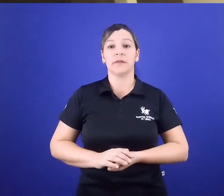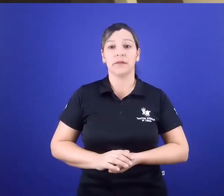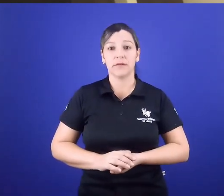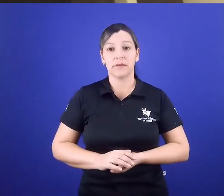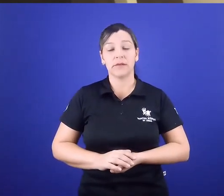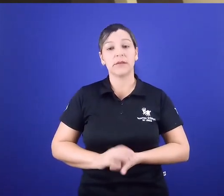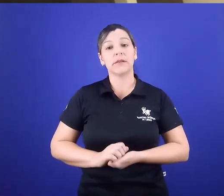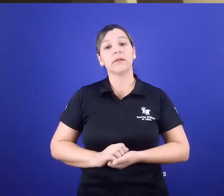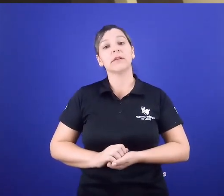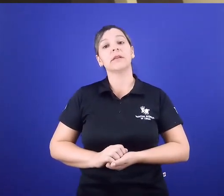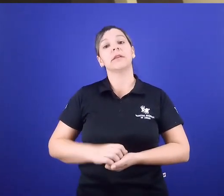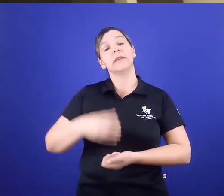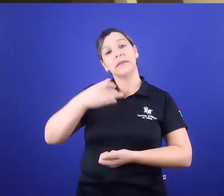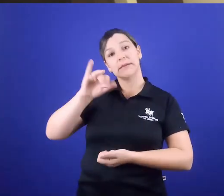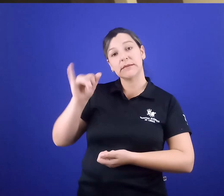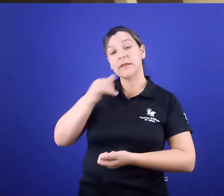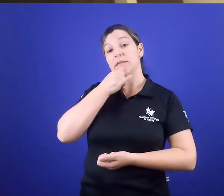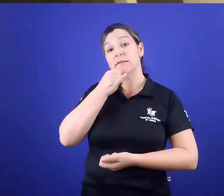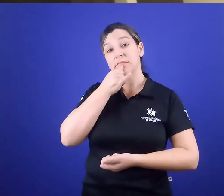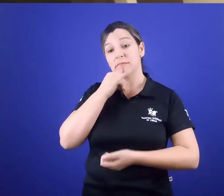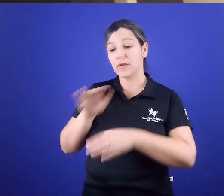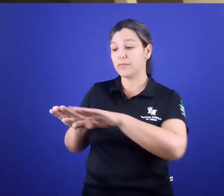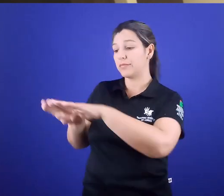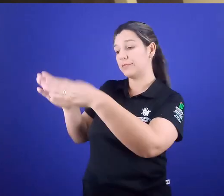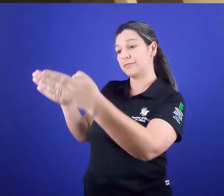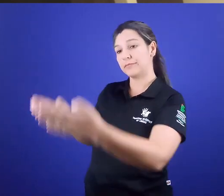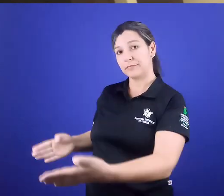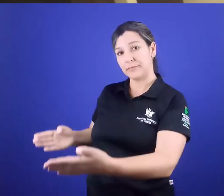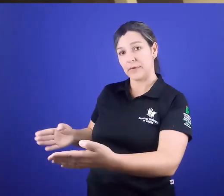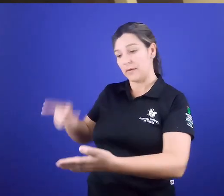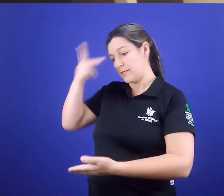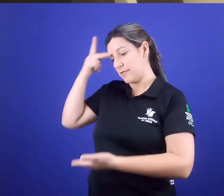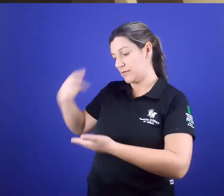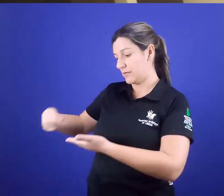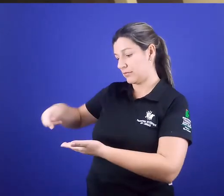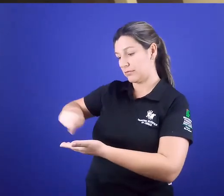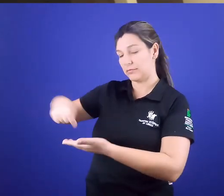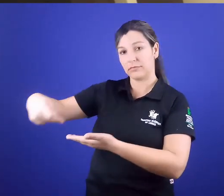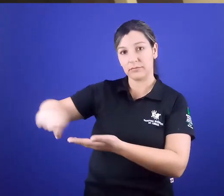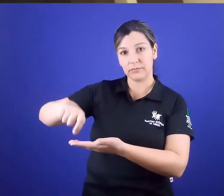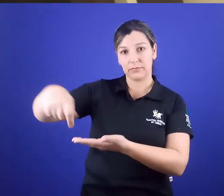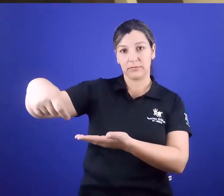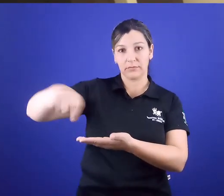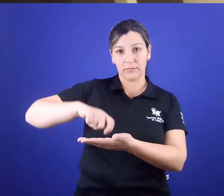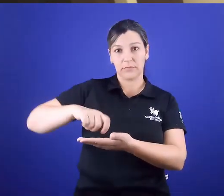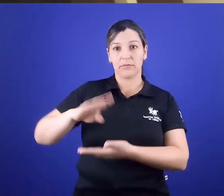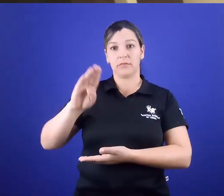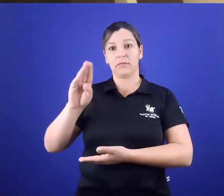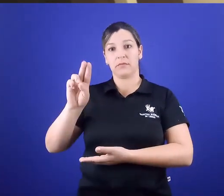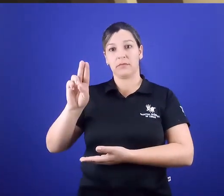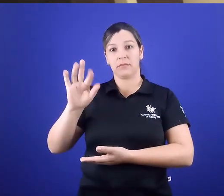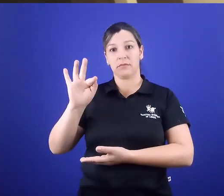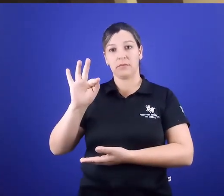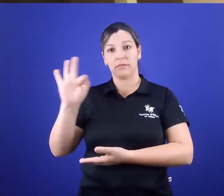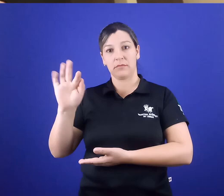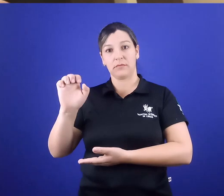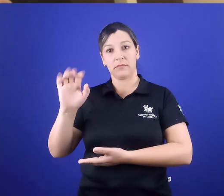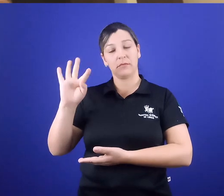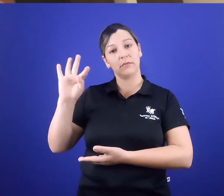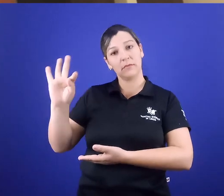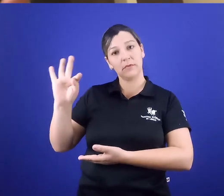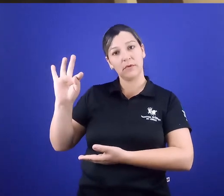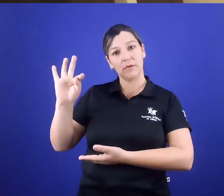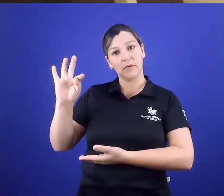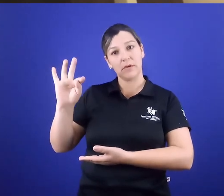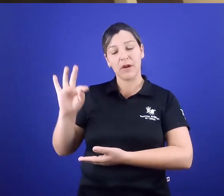você vai servir na forma de buffet, normalmente quando a gente faz buffet é para um número maior de pessoas, é